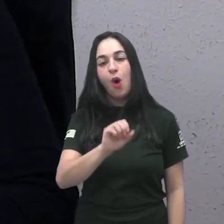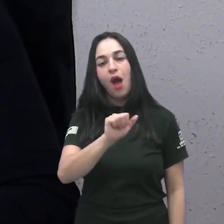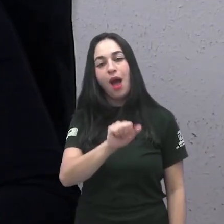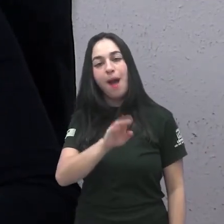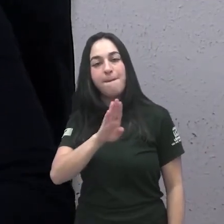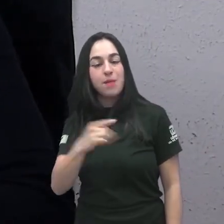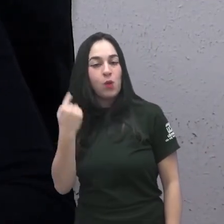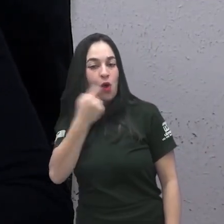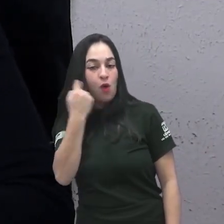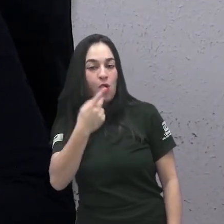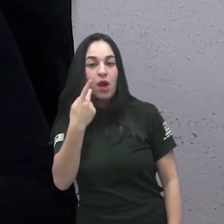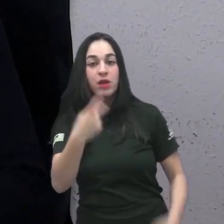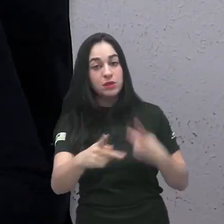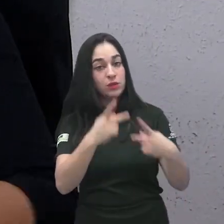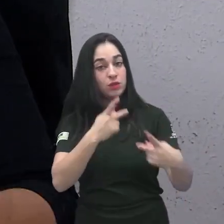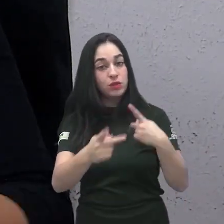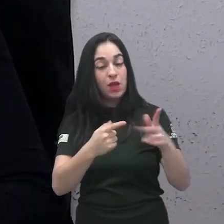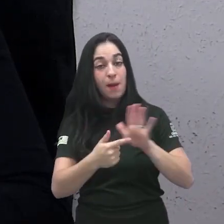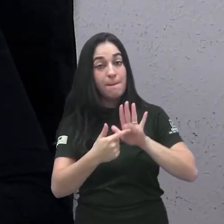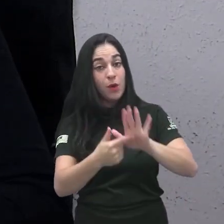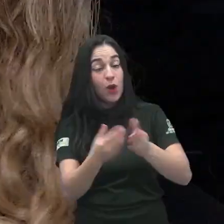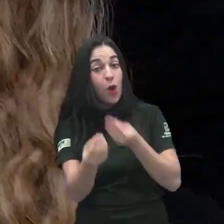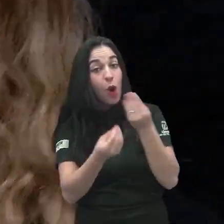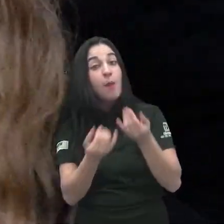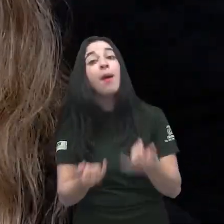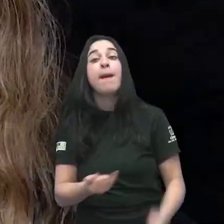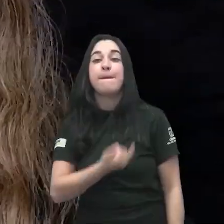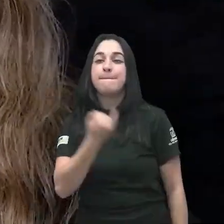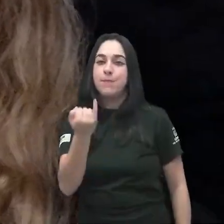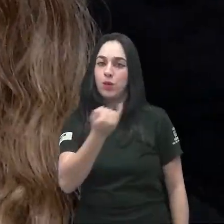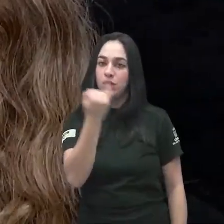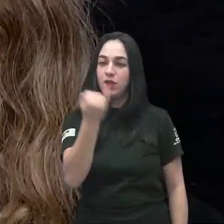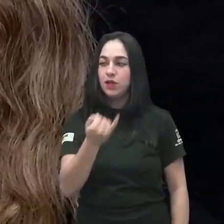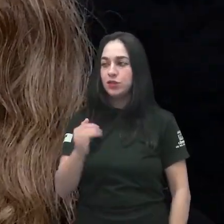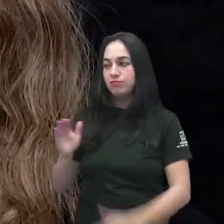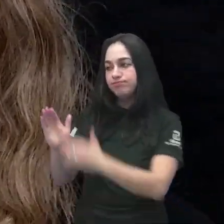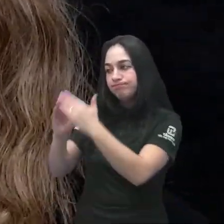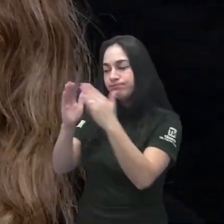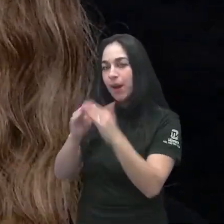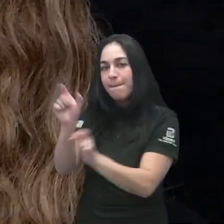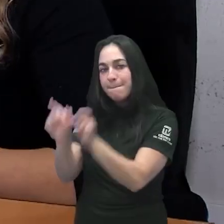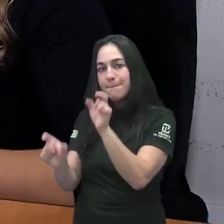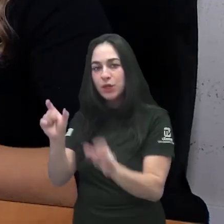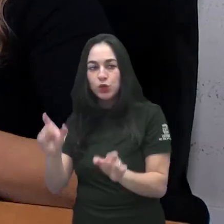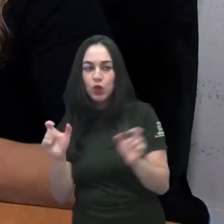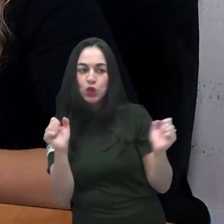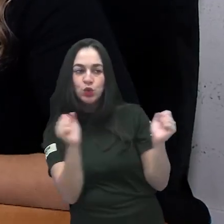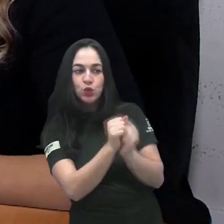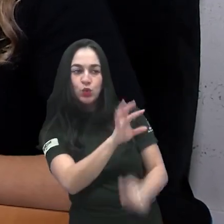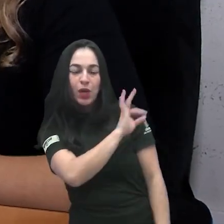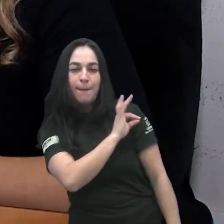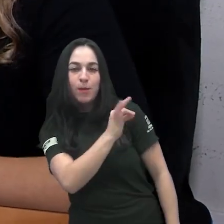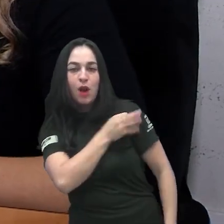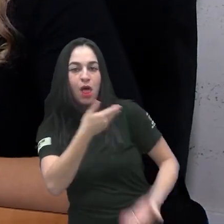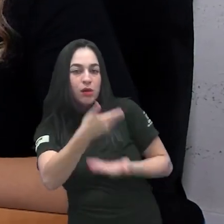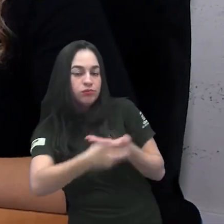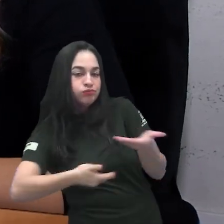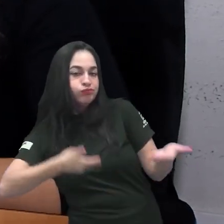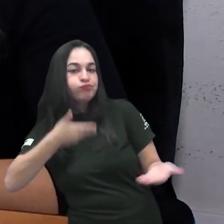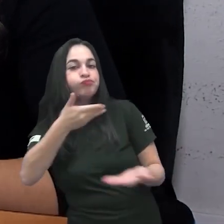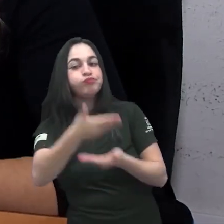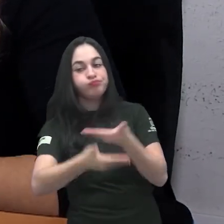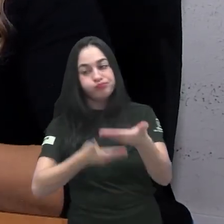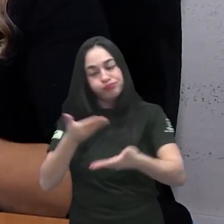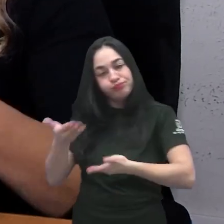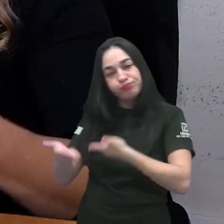Comissão de Segurança Pública da OAB de São José explica a importância do diálogo entre as polícias e os moradores nos